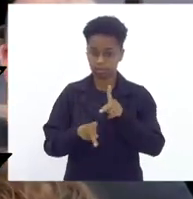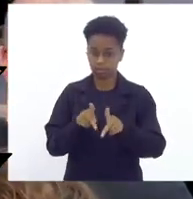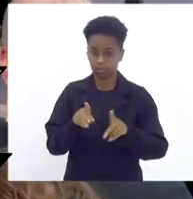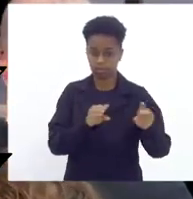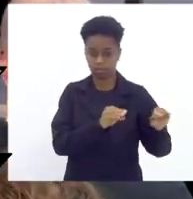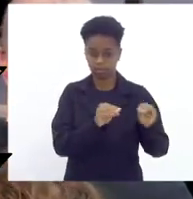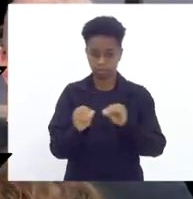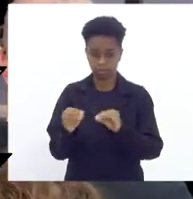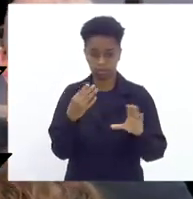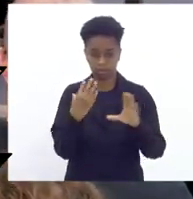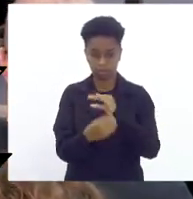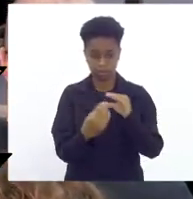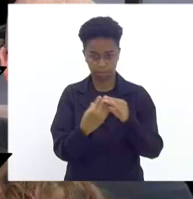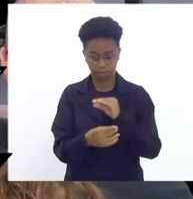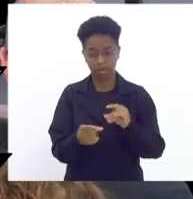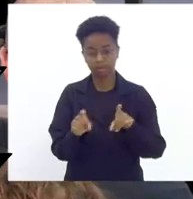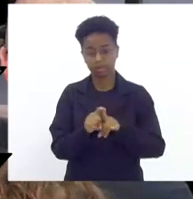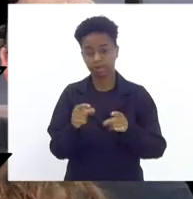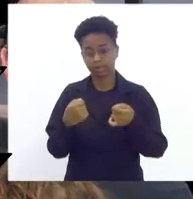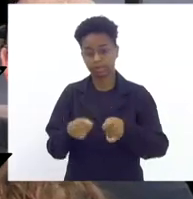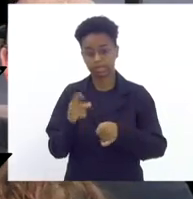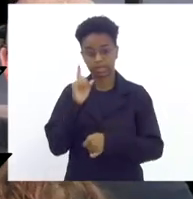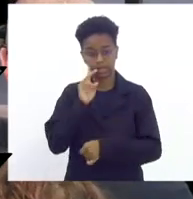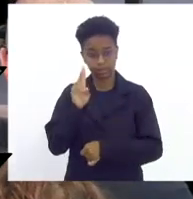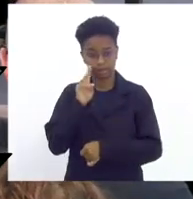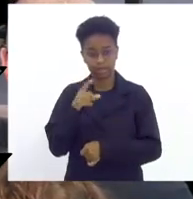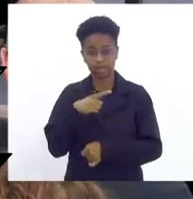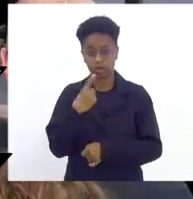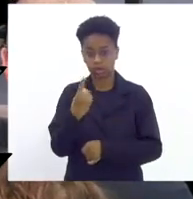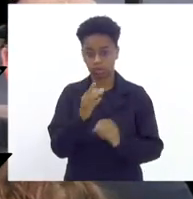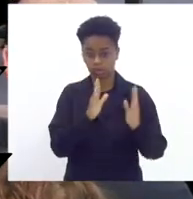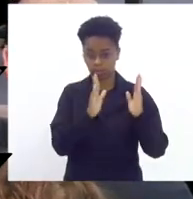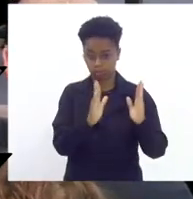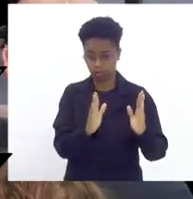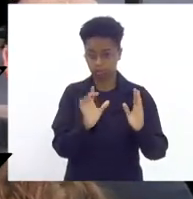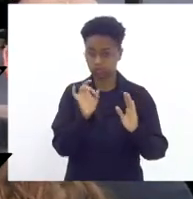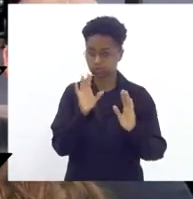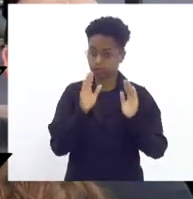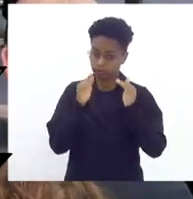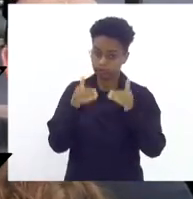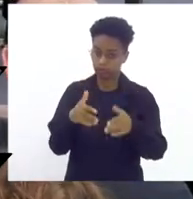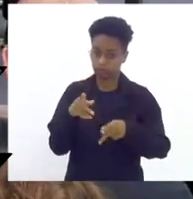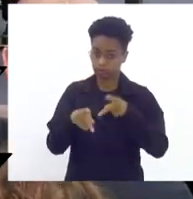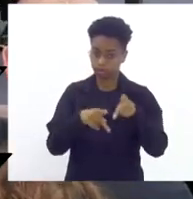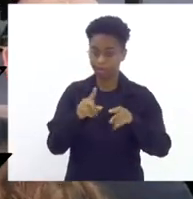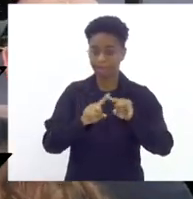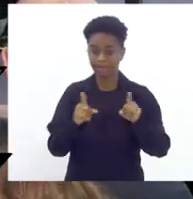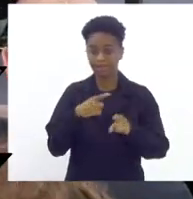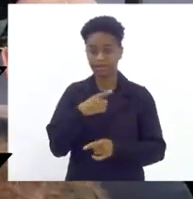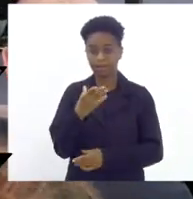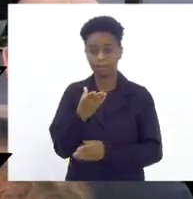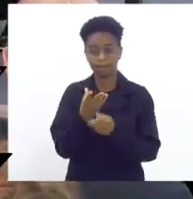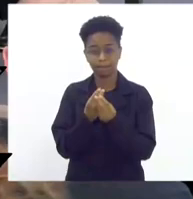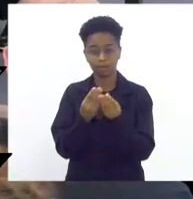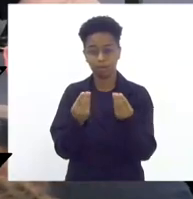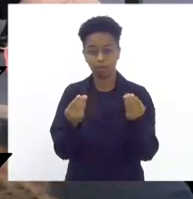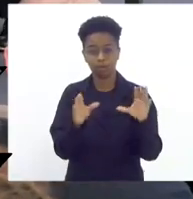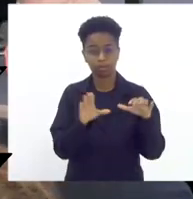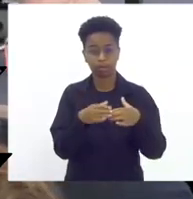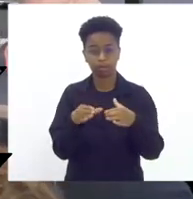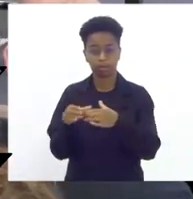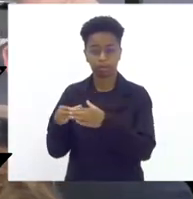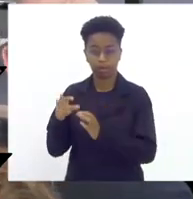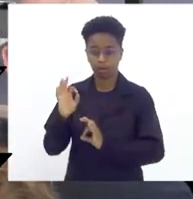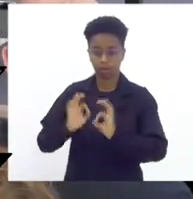migrantes e refugiadas e lembremos vamos ter um bloco só dessa população mais como Há muitos coletivos